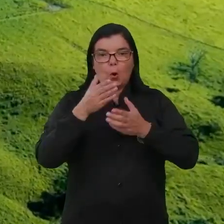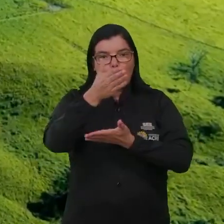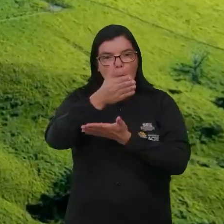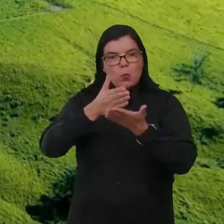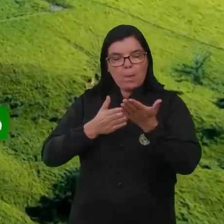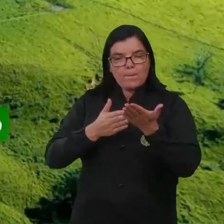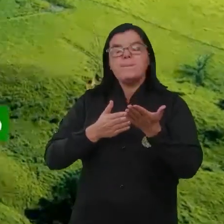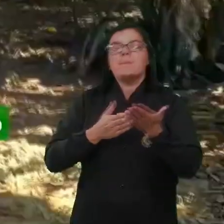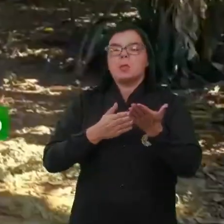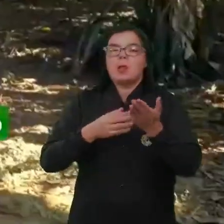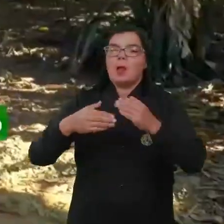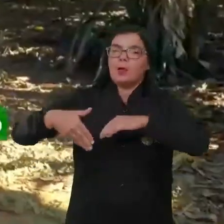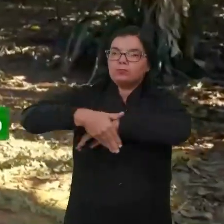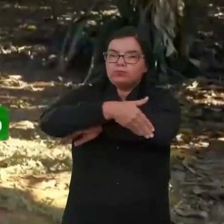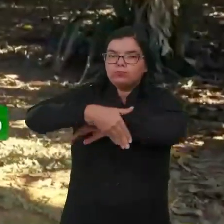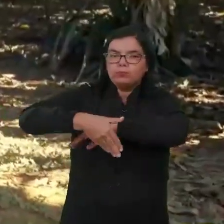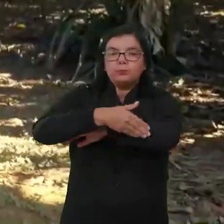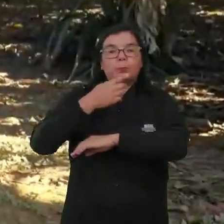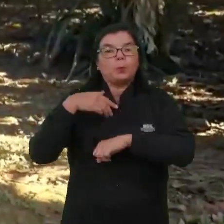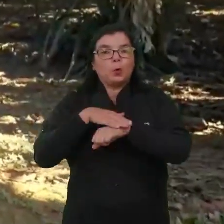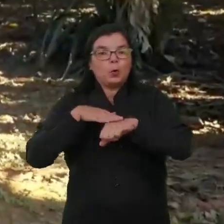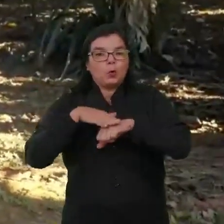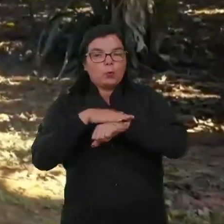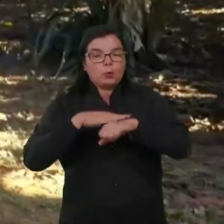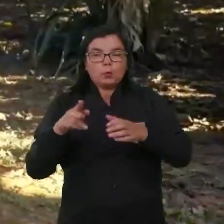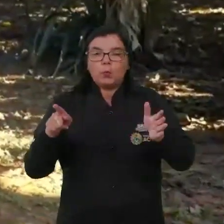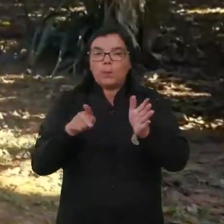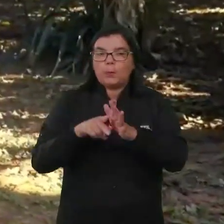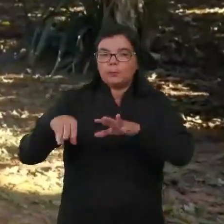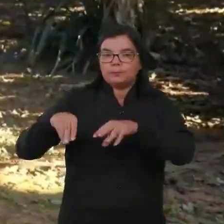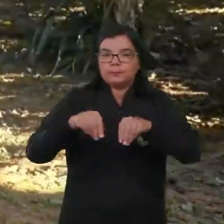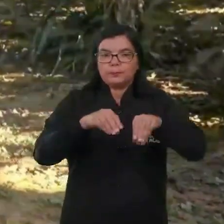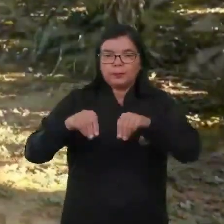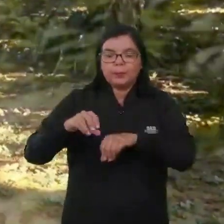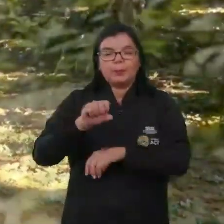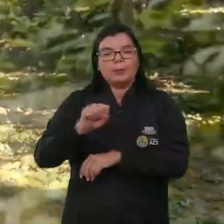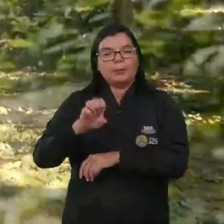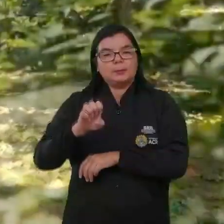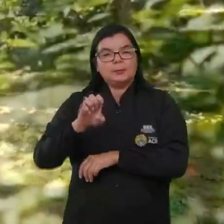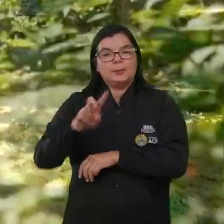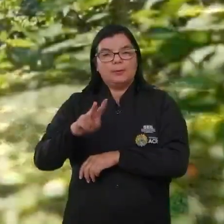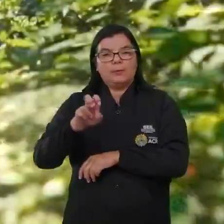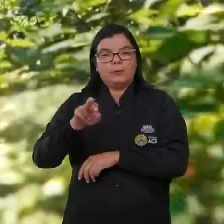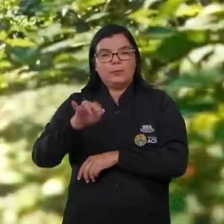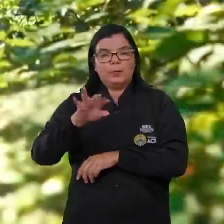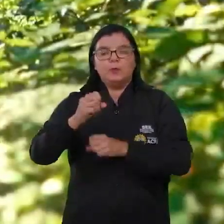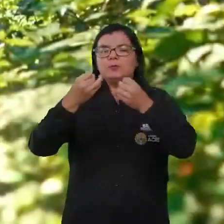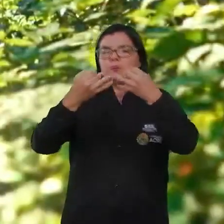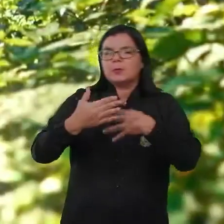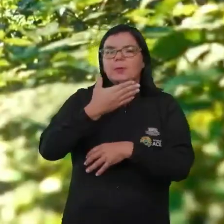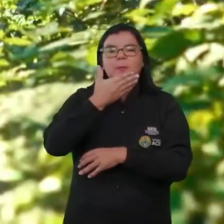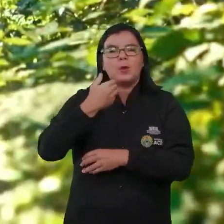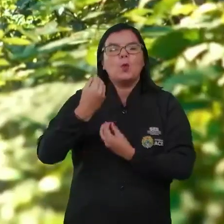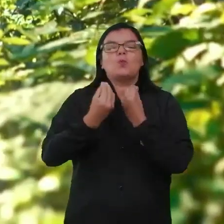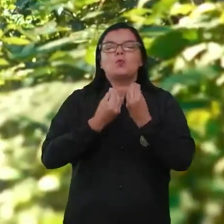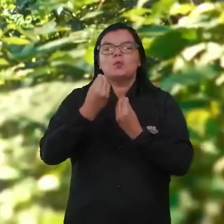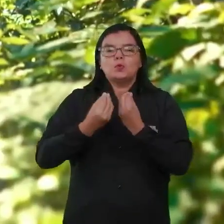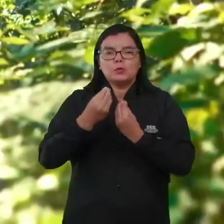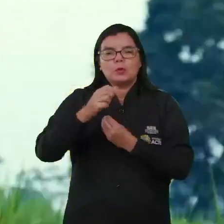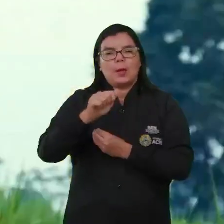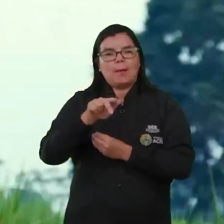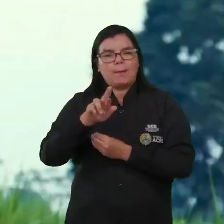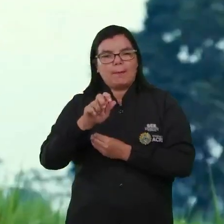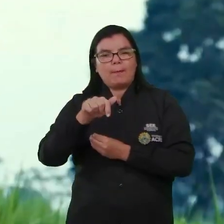pela rodovia. E agora vamos conversar um pouco com o proprietário da terra, seu Severino. para ele explicar melhor sobre esse sítio